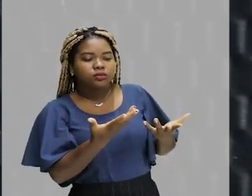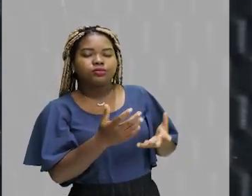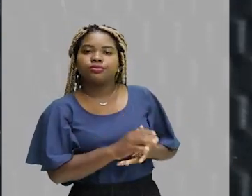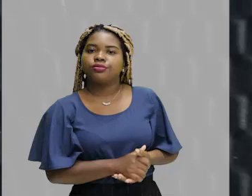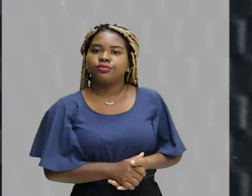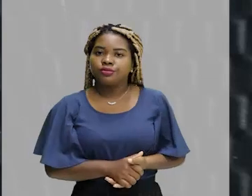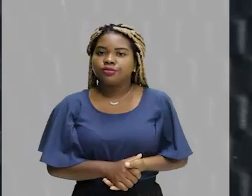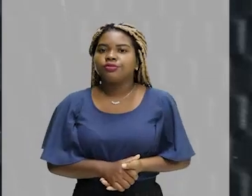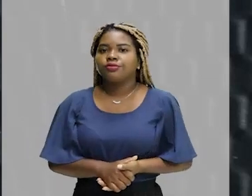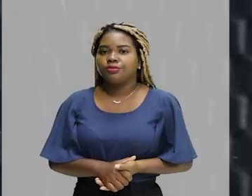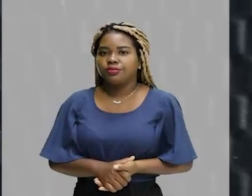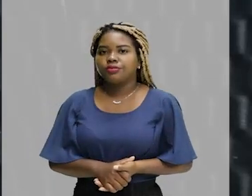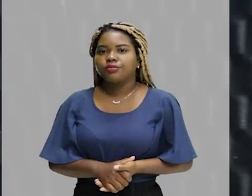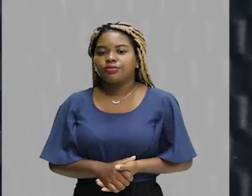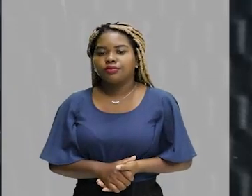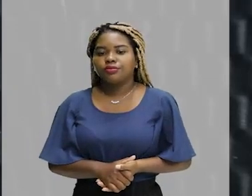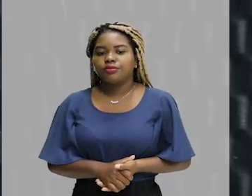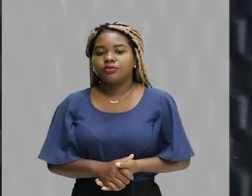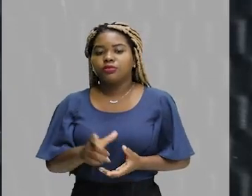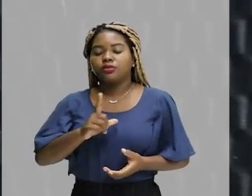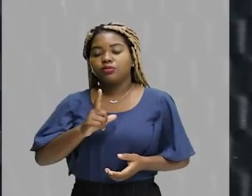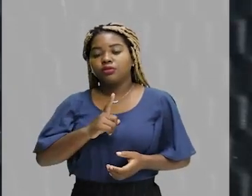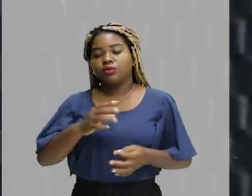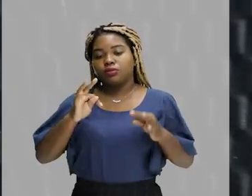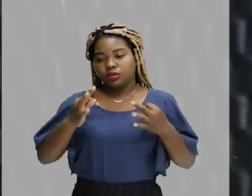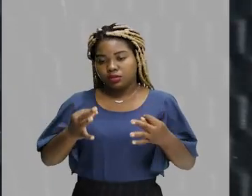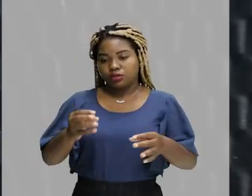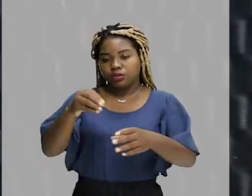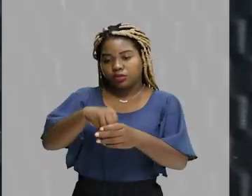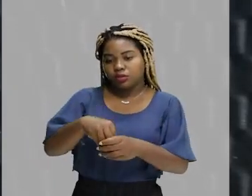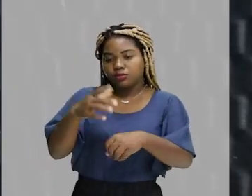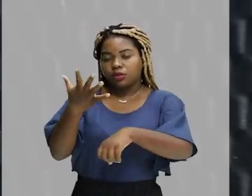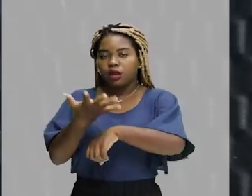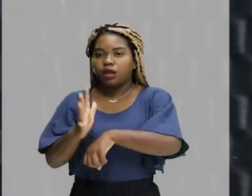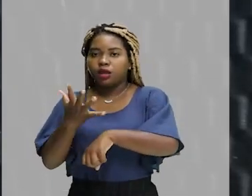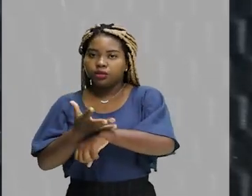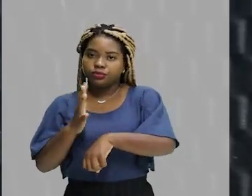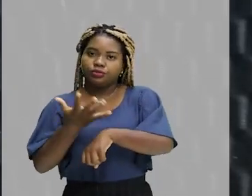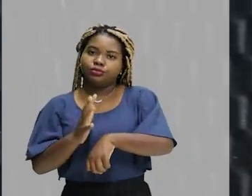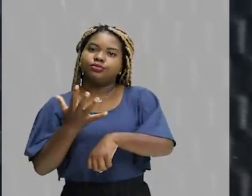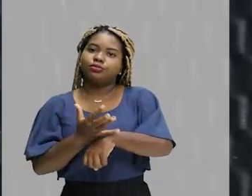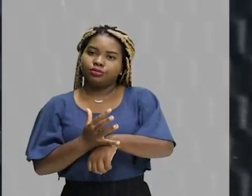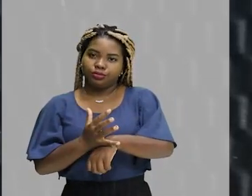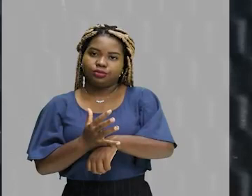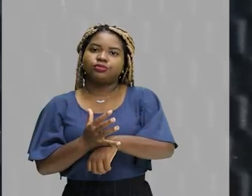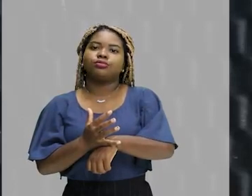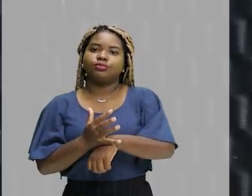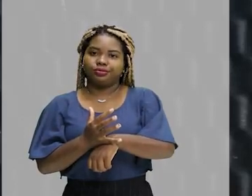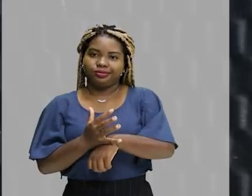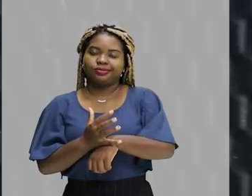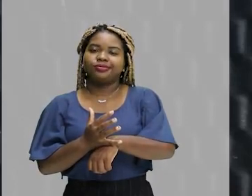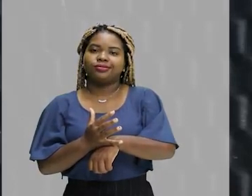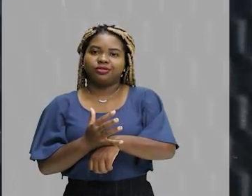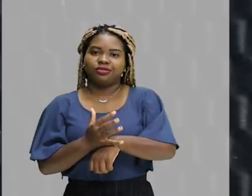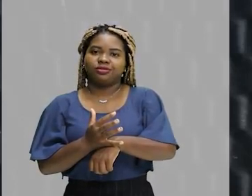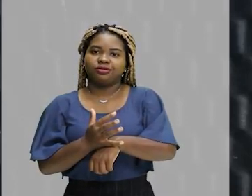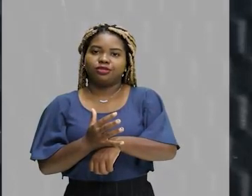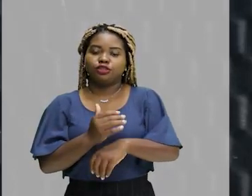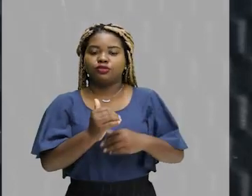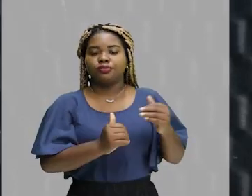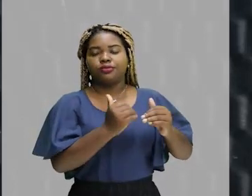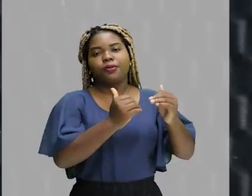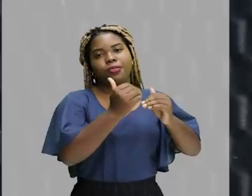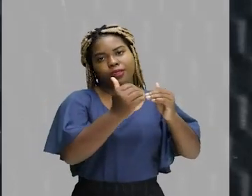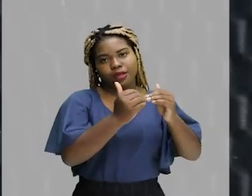acabado, então nós temos ali a tecnologia dentro da prática, dentro do fazer humano, dentro da